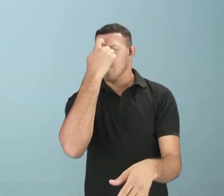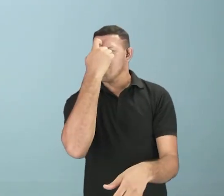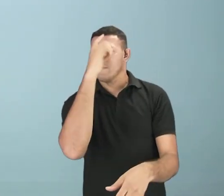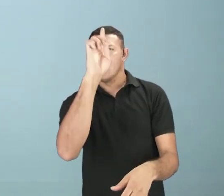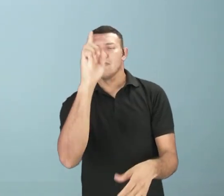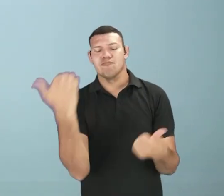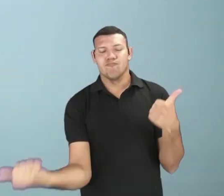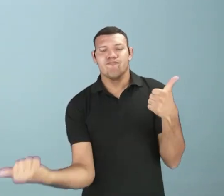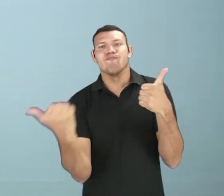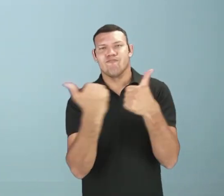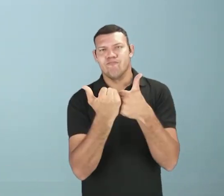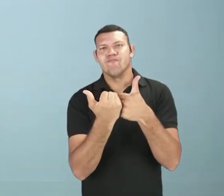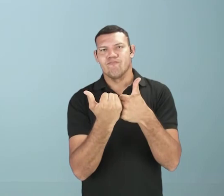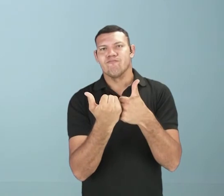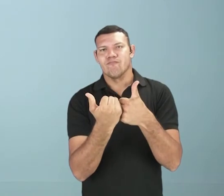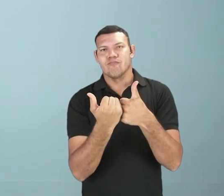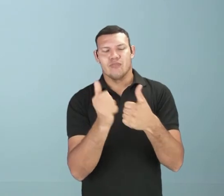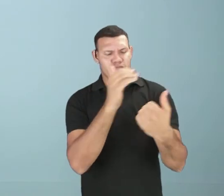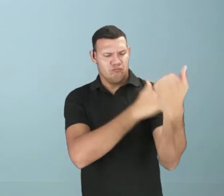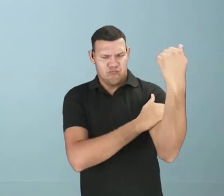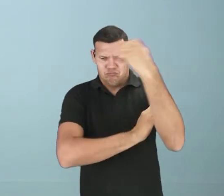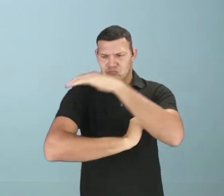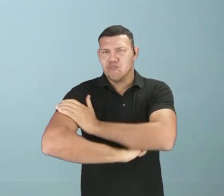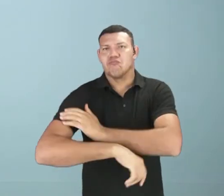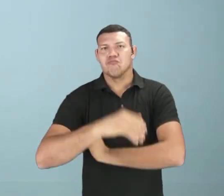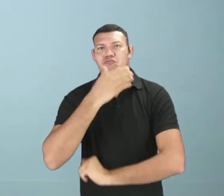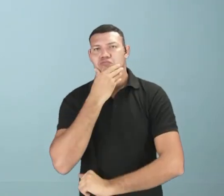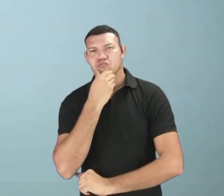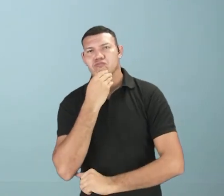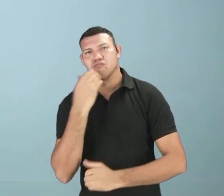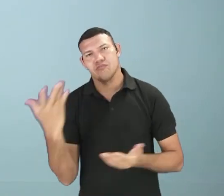veio substituir o trabalhador rural,